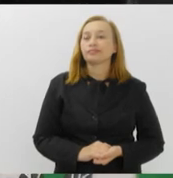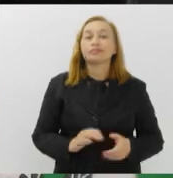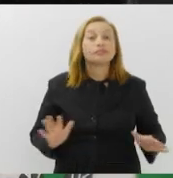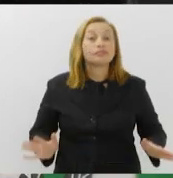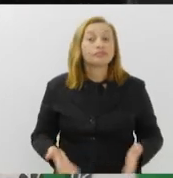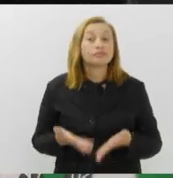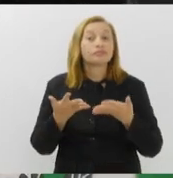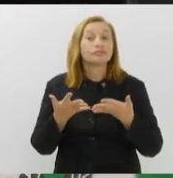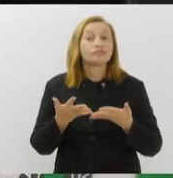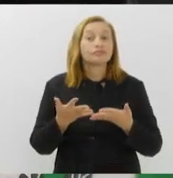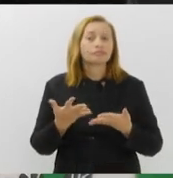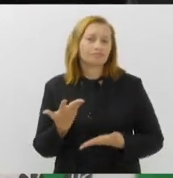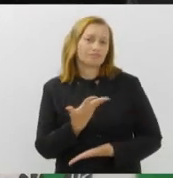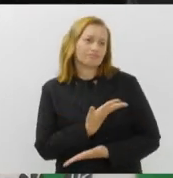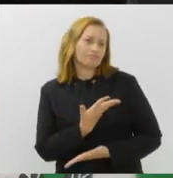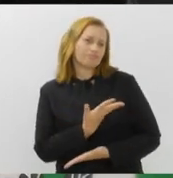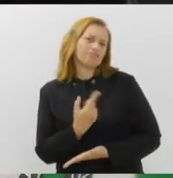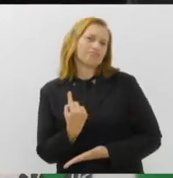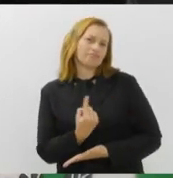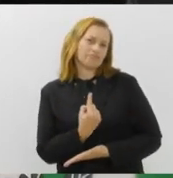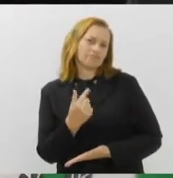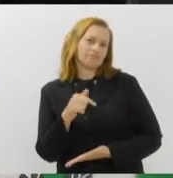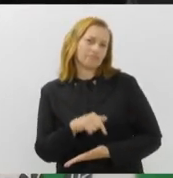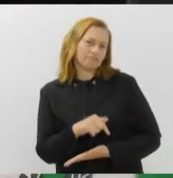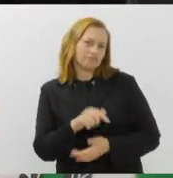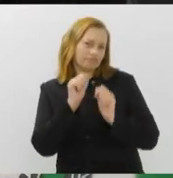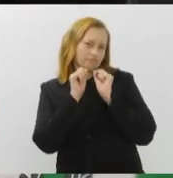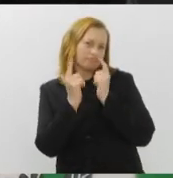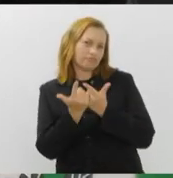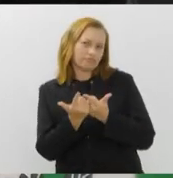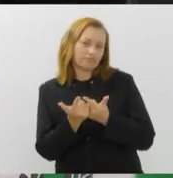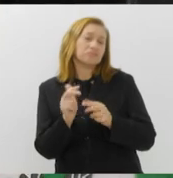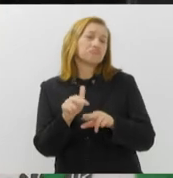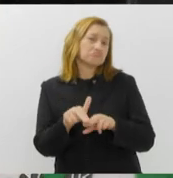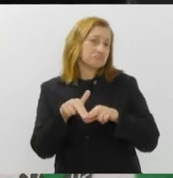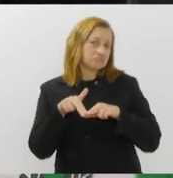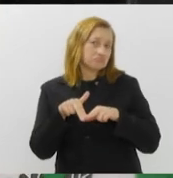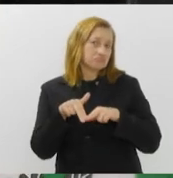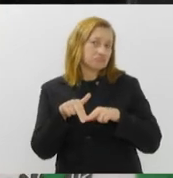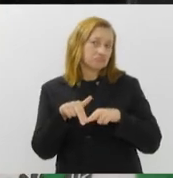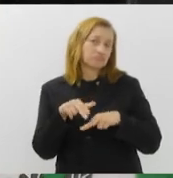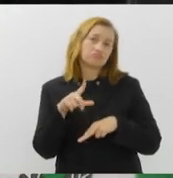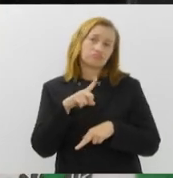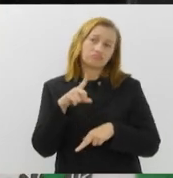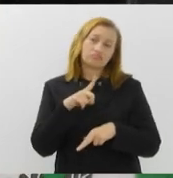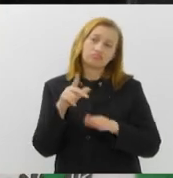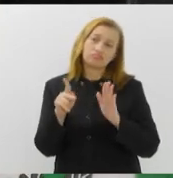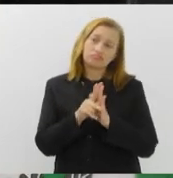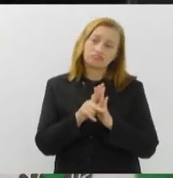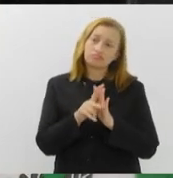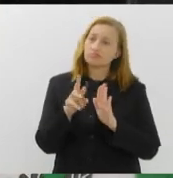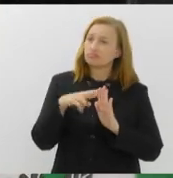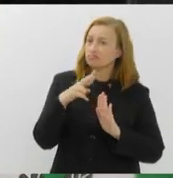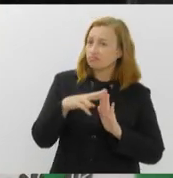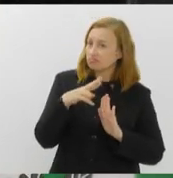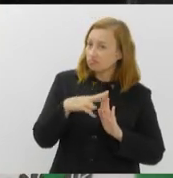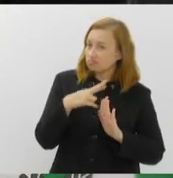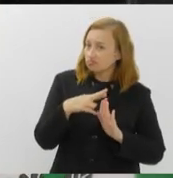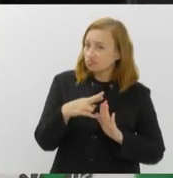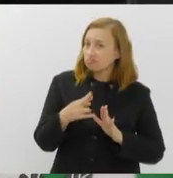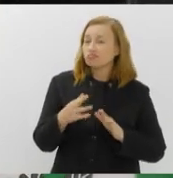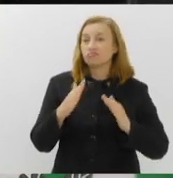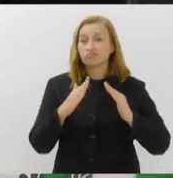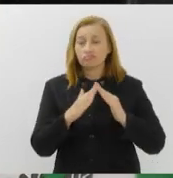estimuladas por colegas nossos aqui da Assembleia Legislativa. Por isso, nós temos um projeto de resolução que tramita na